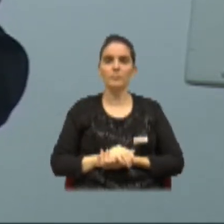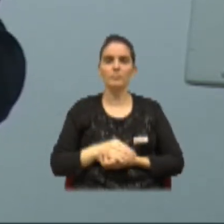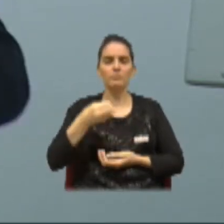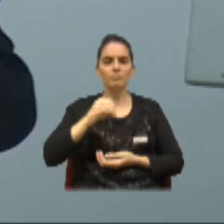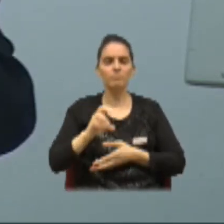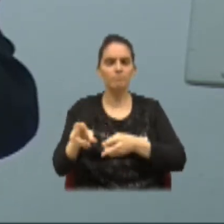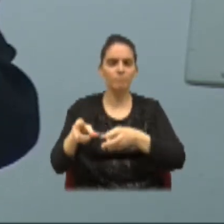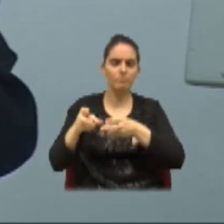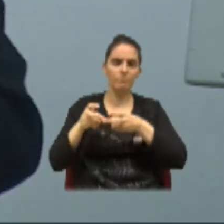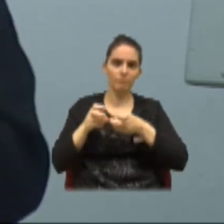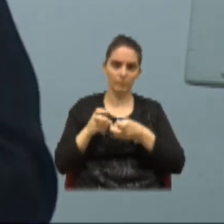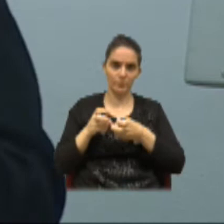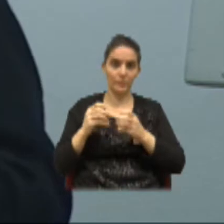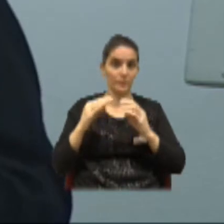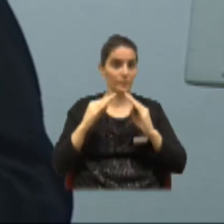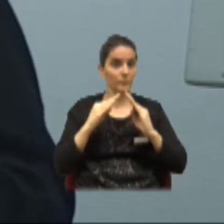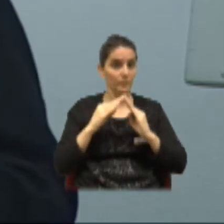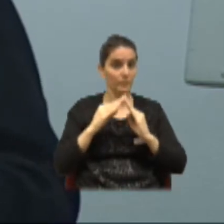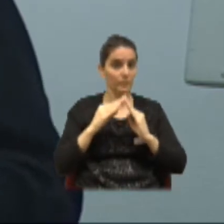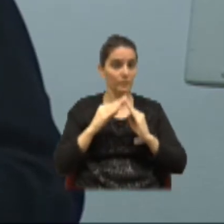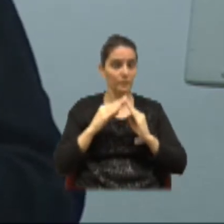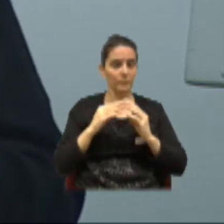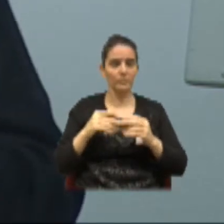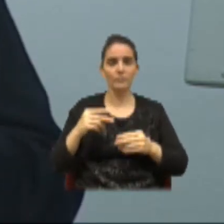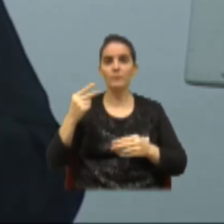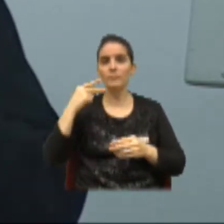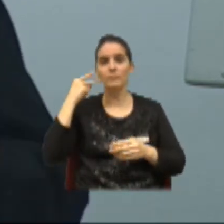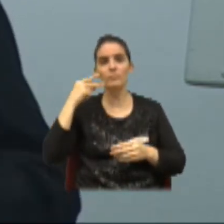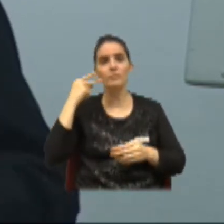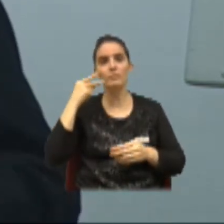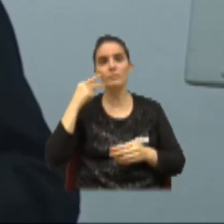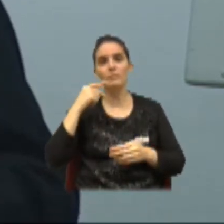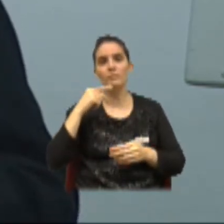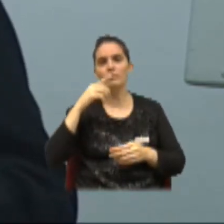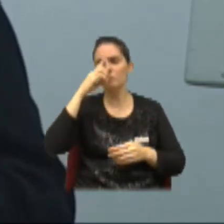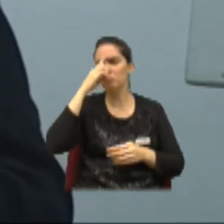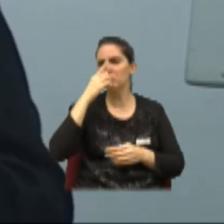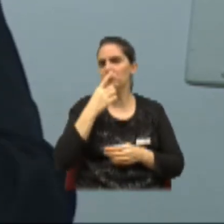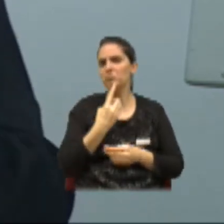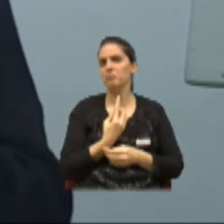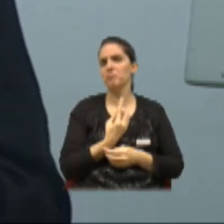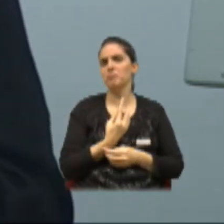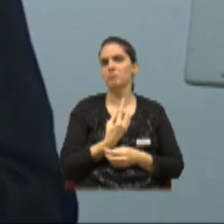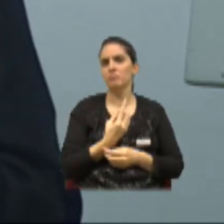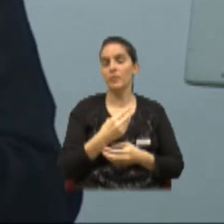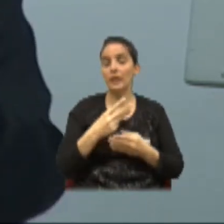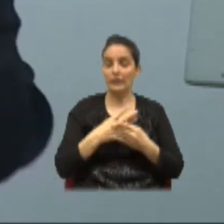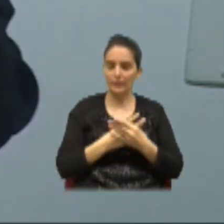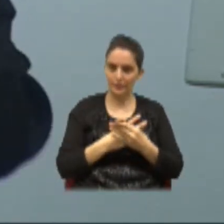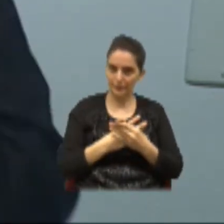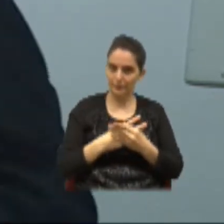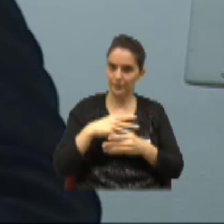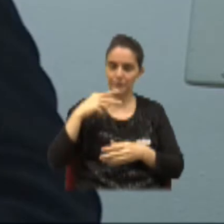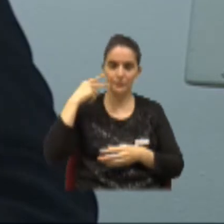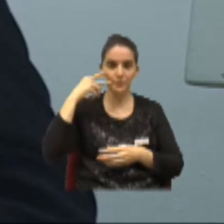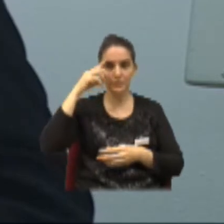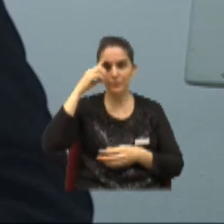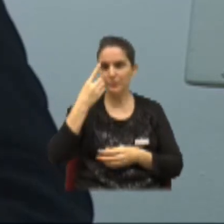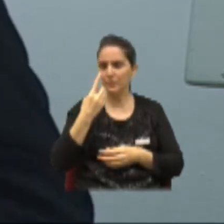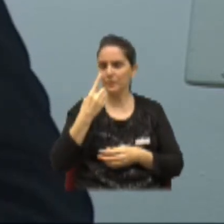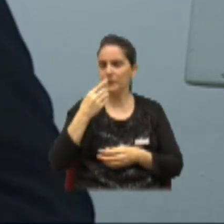que dentro da própria casa alguns vereadores tinham dúvidas, imagine a população em